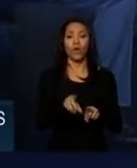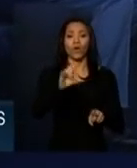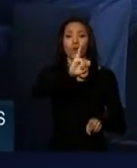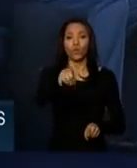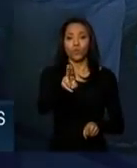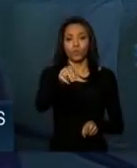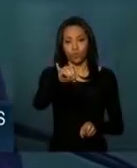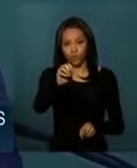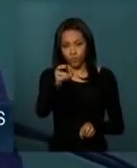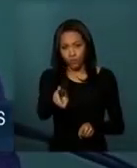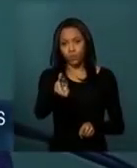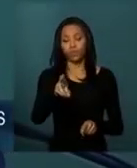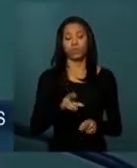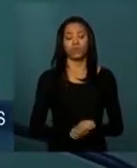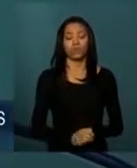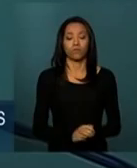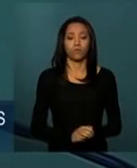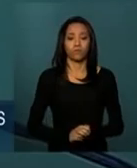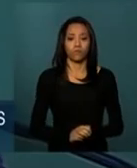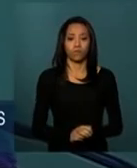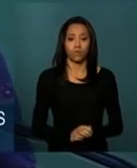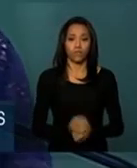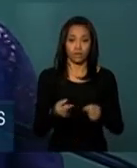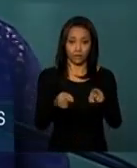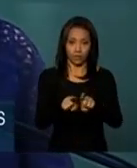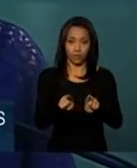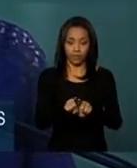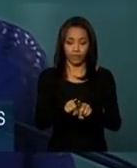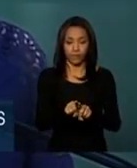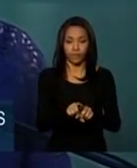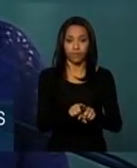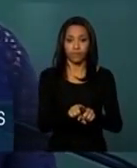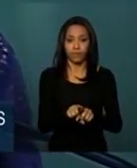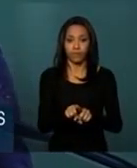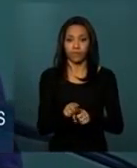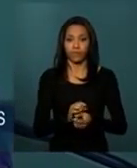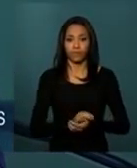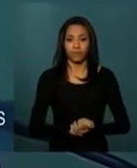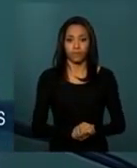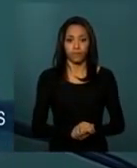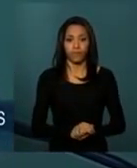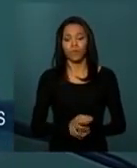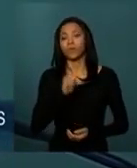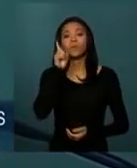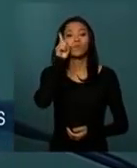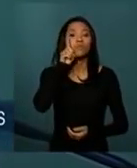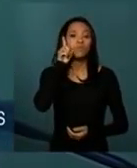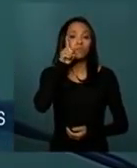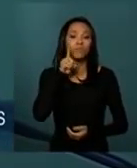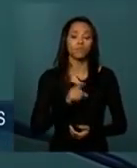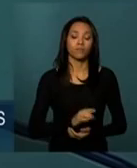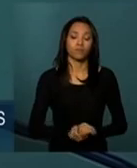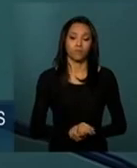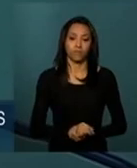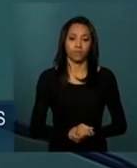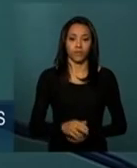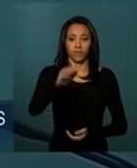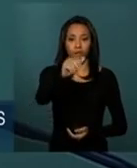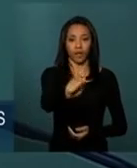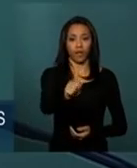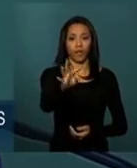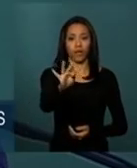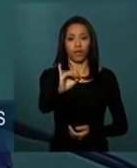Júnior e também o deputado Átila